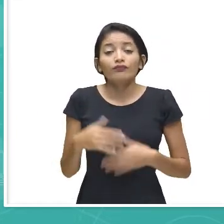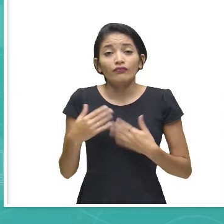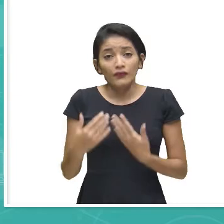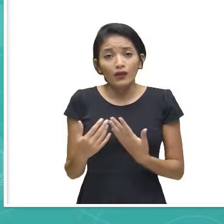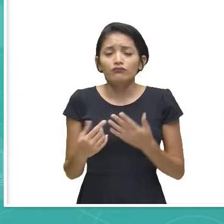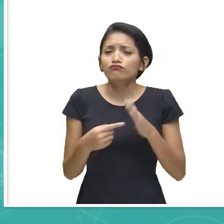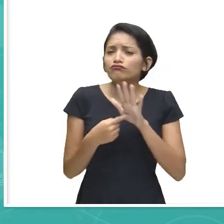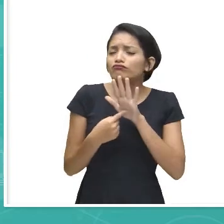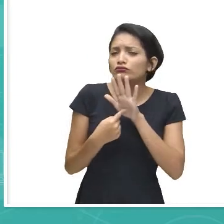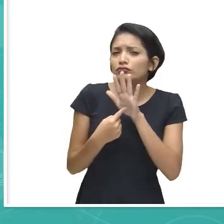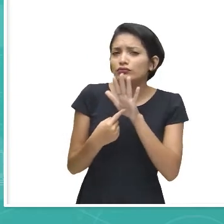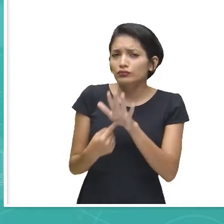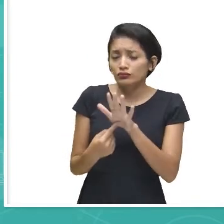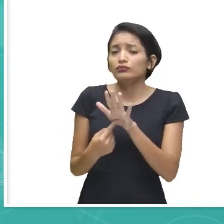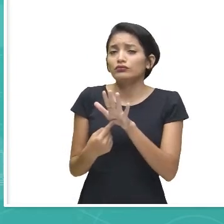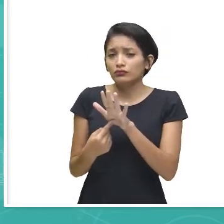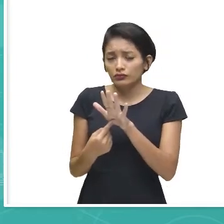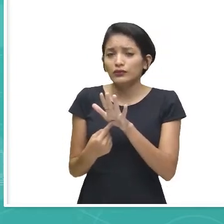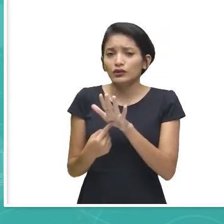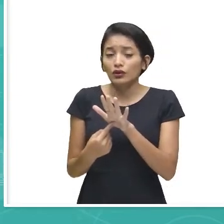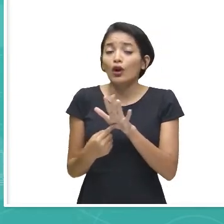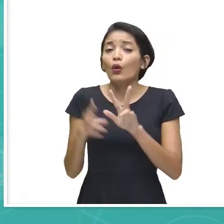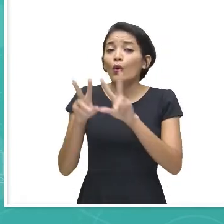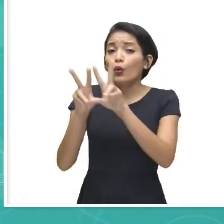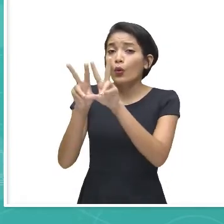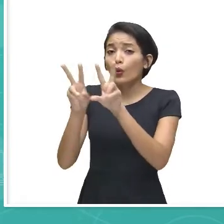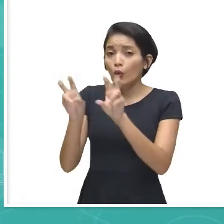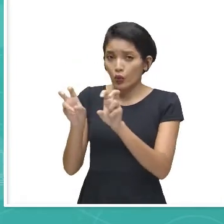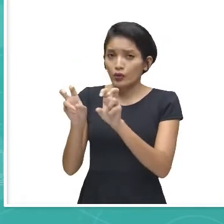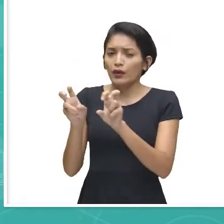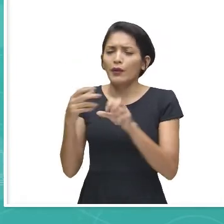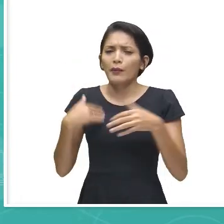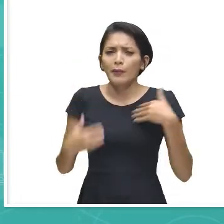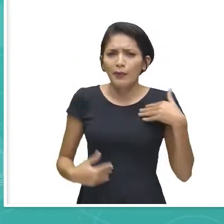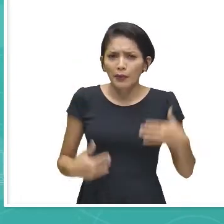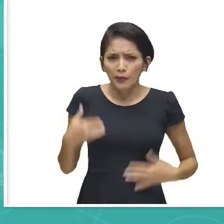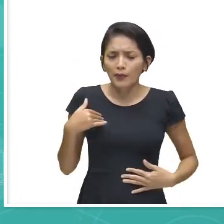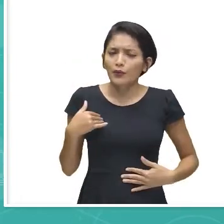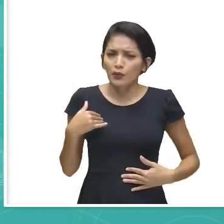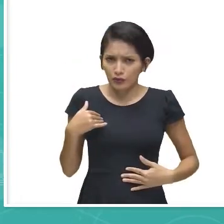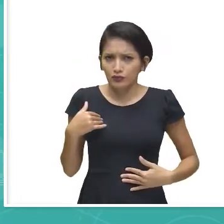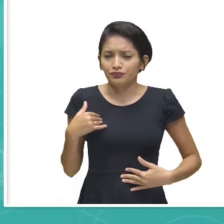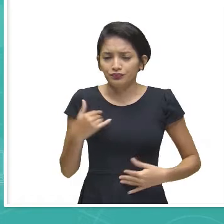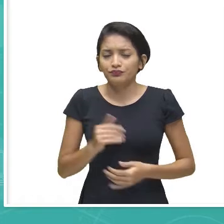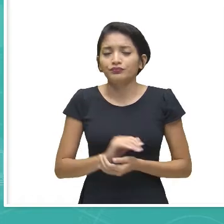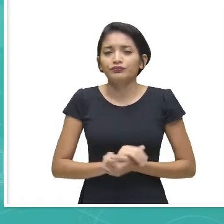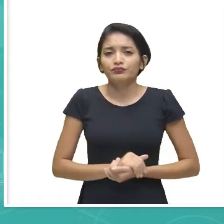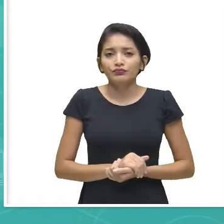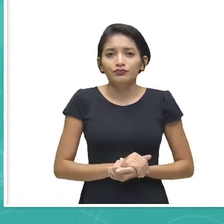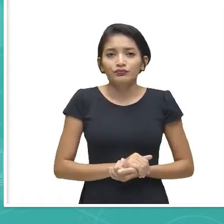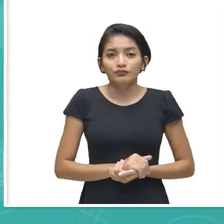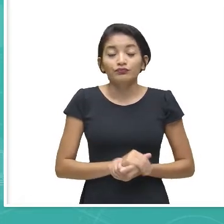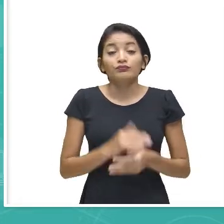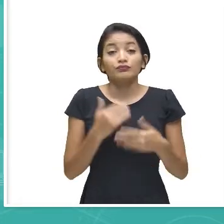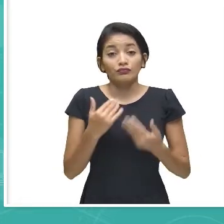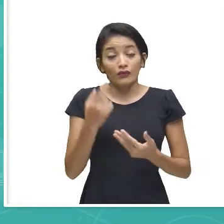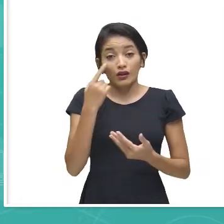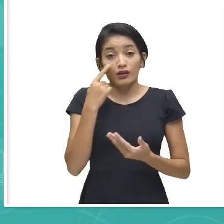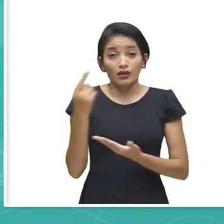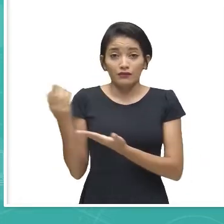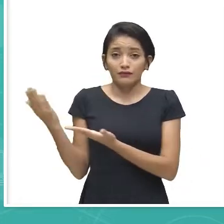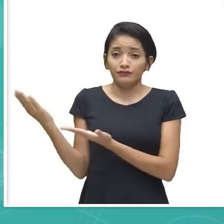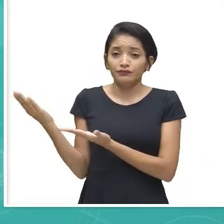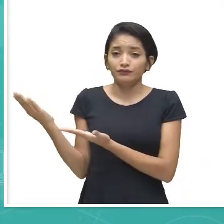deixados aí como um legado, né, a respeito do nosso biotipo, do tipo corporal. E aqui nós temos o